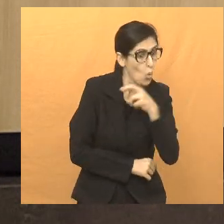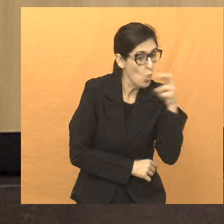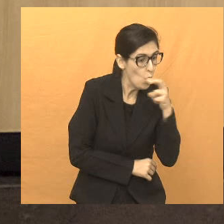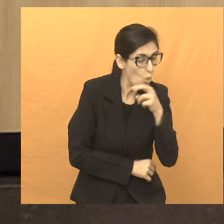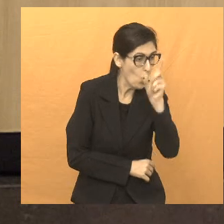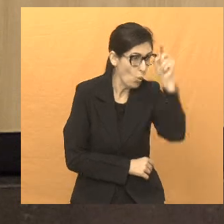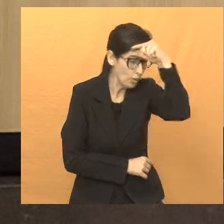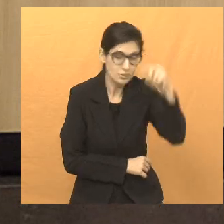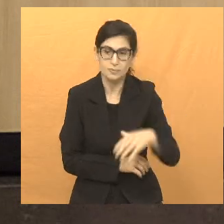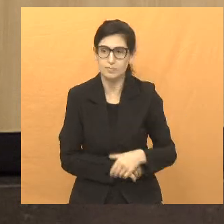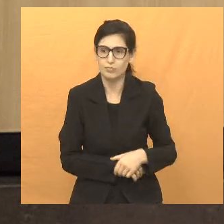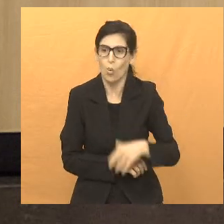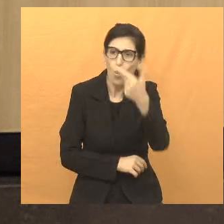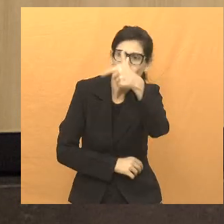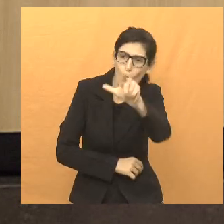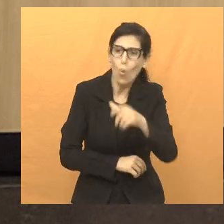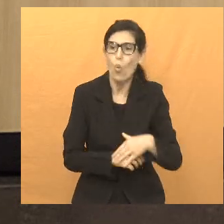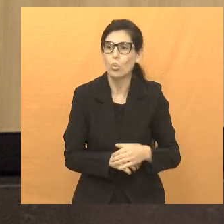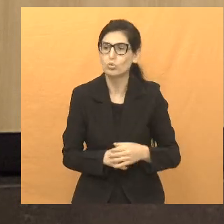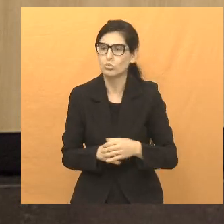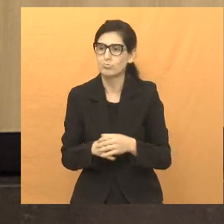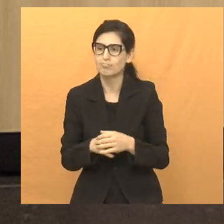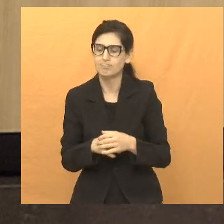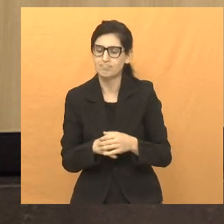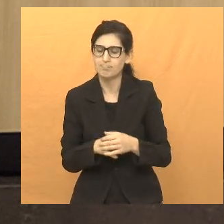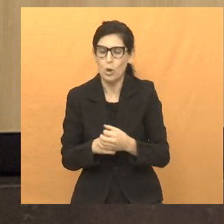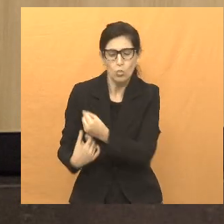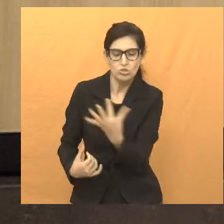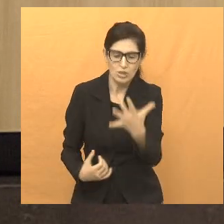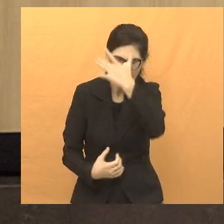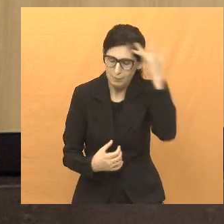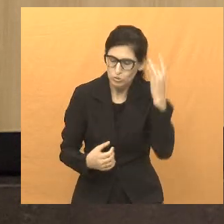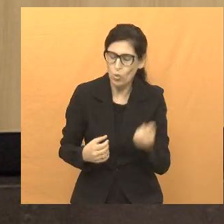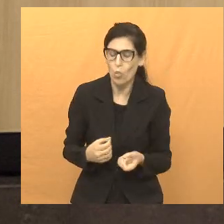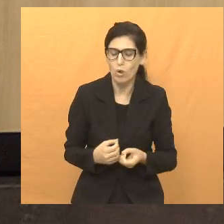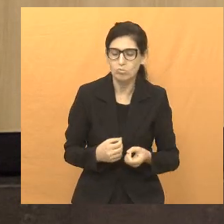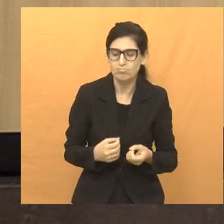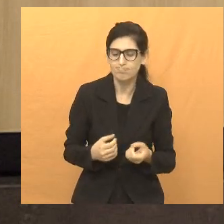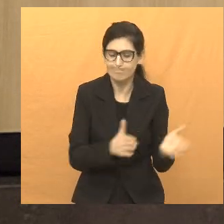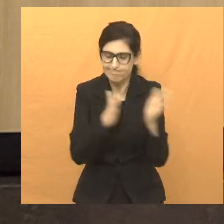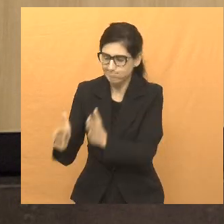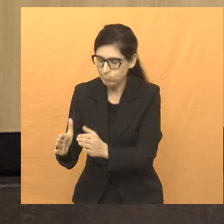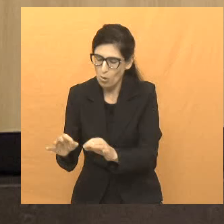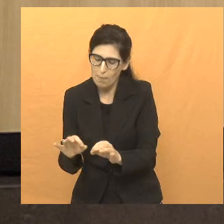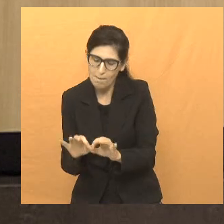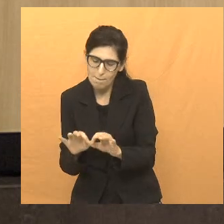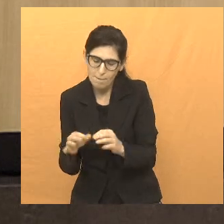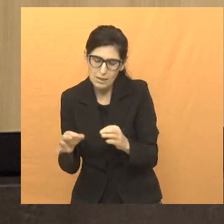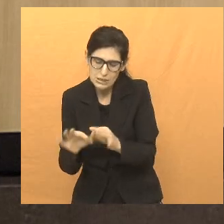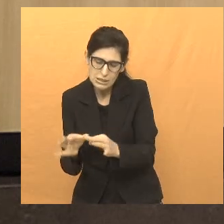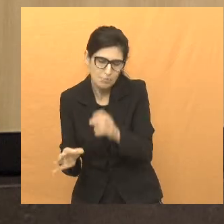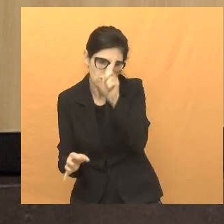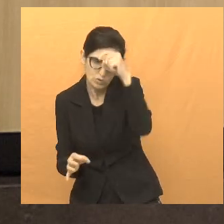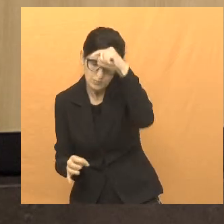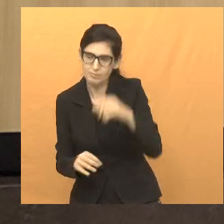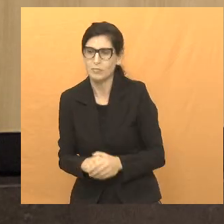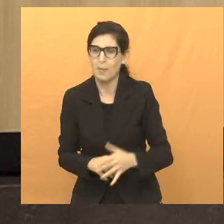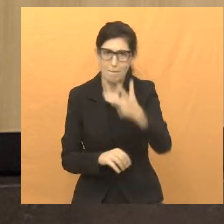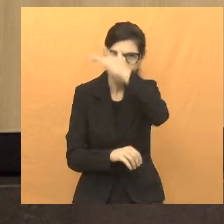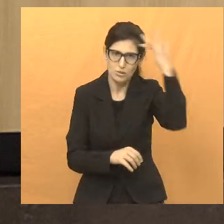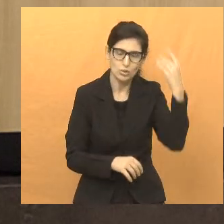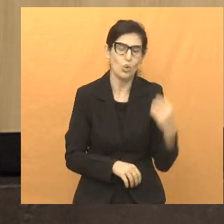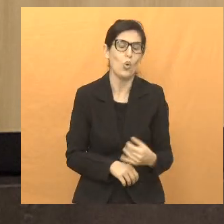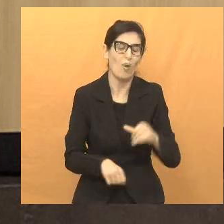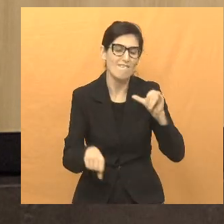deviam ser atendidos na atenção básica. Tem culpa de ambas as partes, né? Aquela pessoa que esquece da consulta, 25%